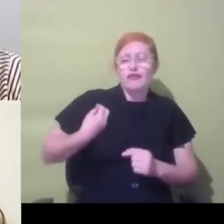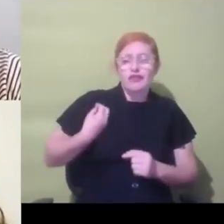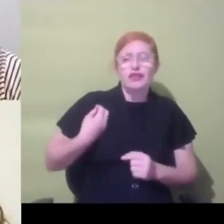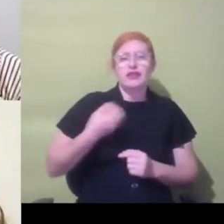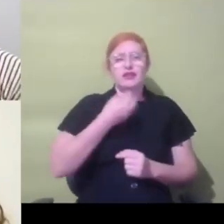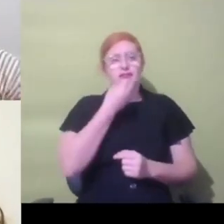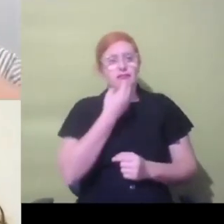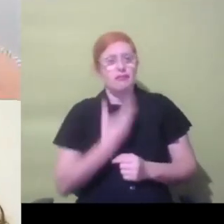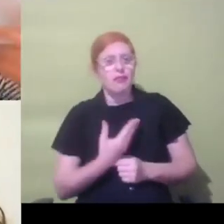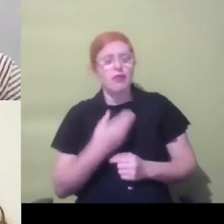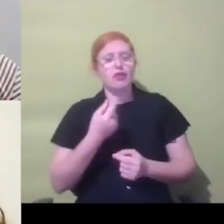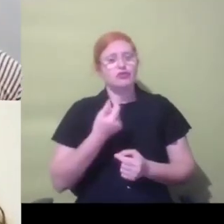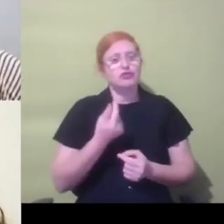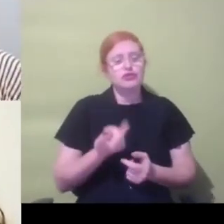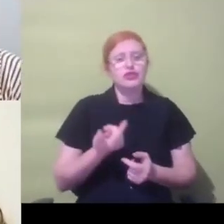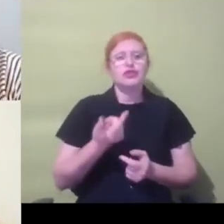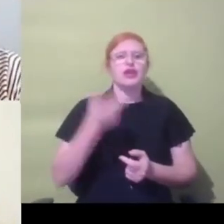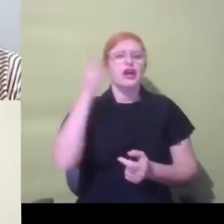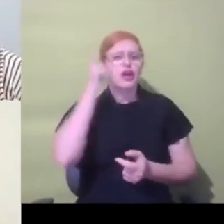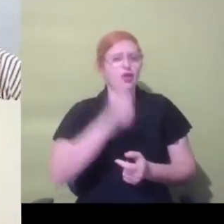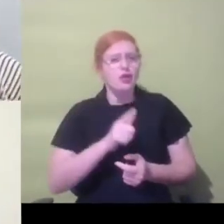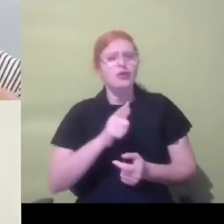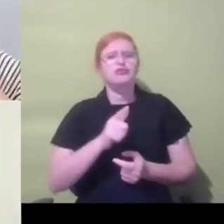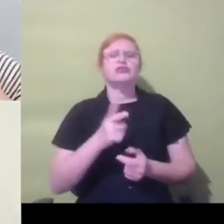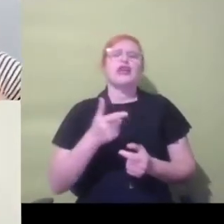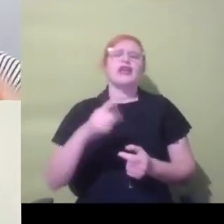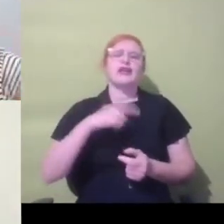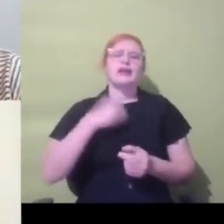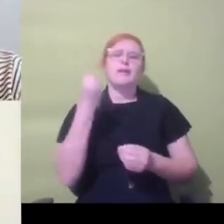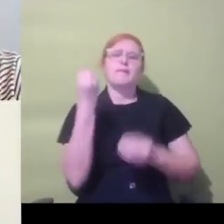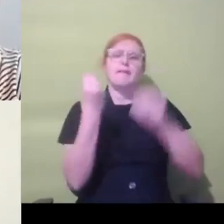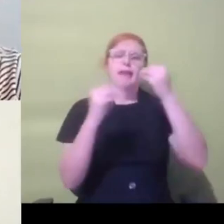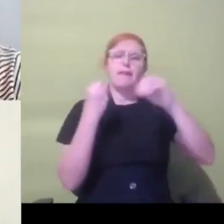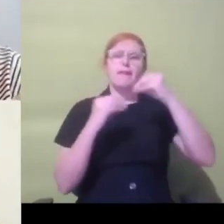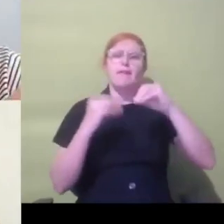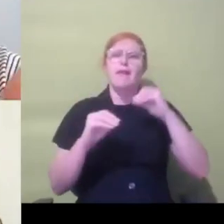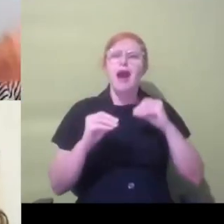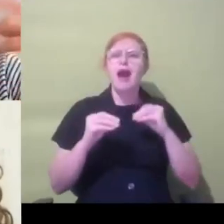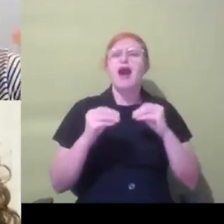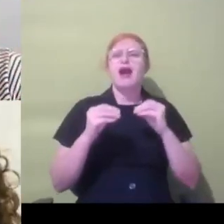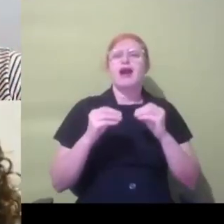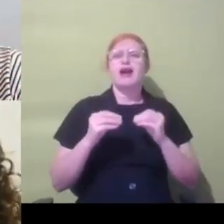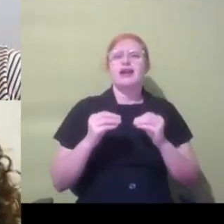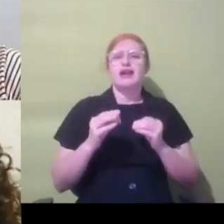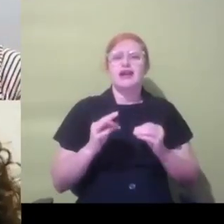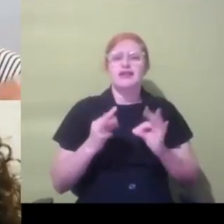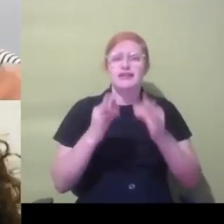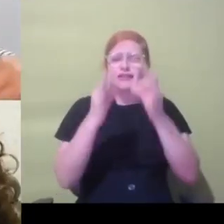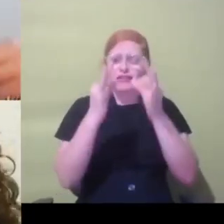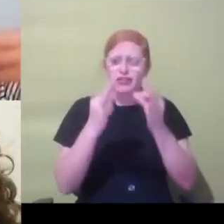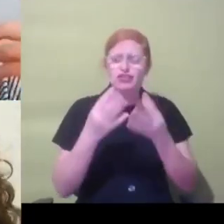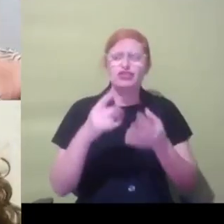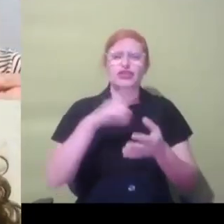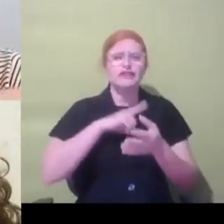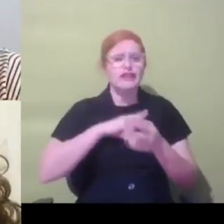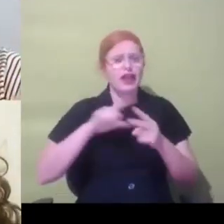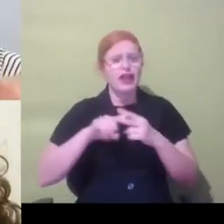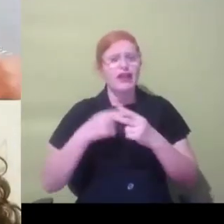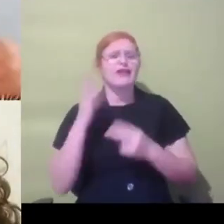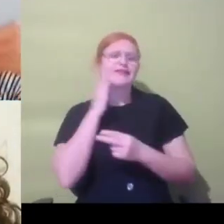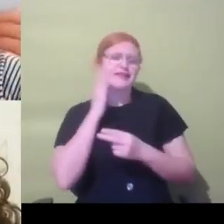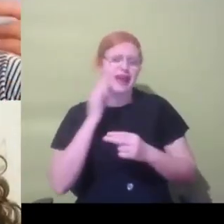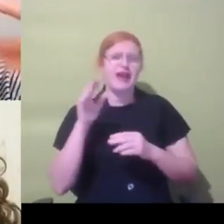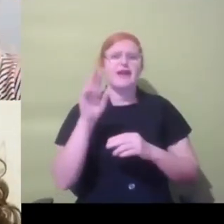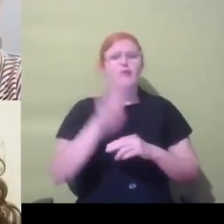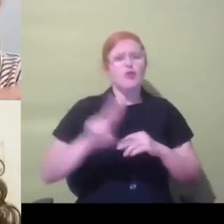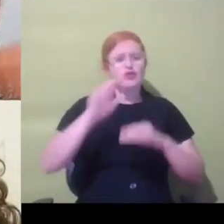à internet, quem pode postar conteúdo na rede, quem tem acesso das ferramentas, quem sabe usar as redes sociais,